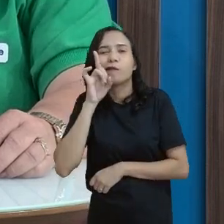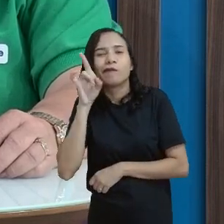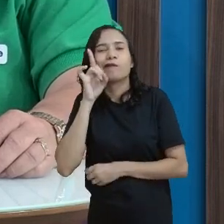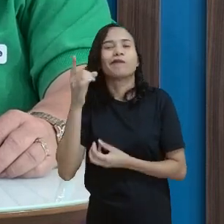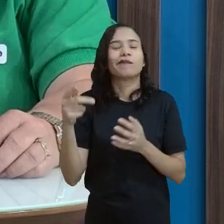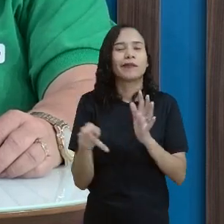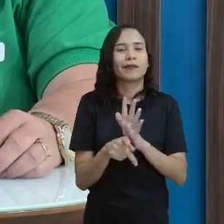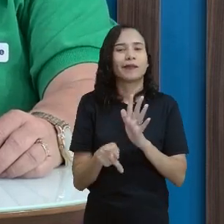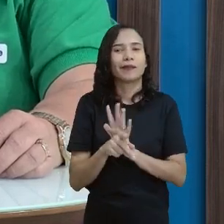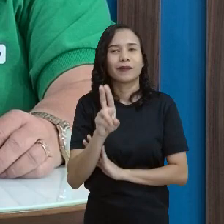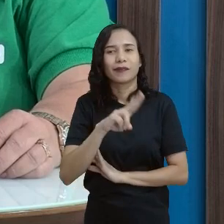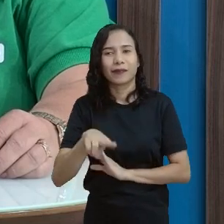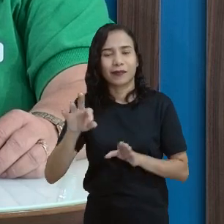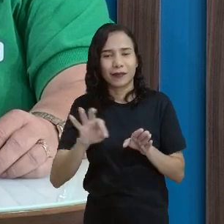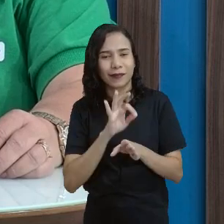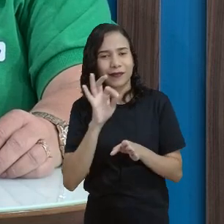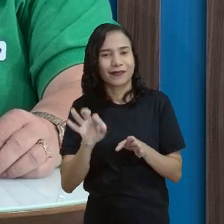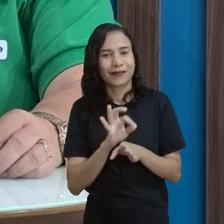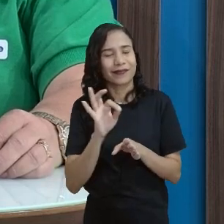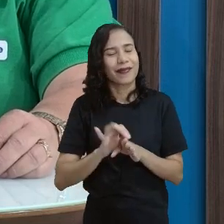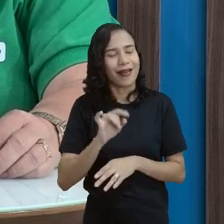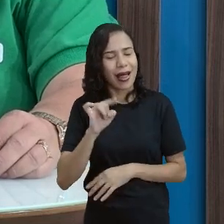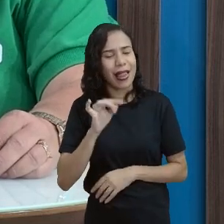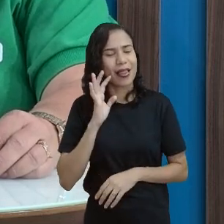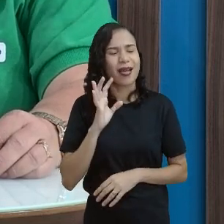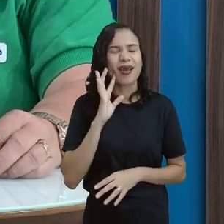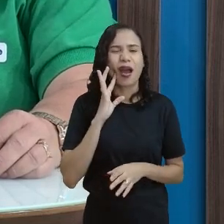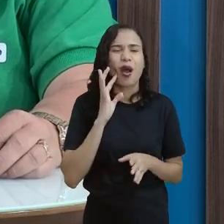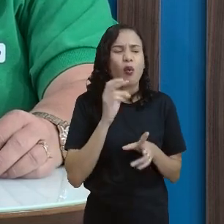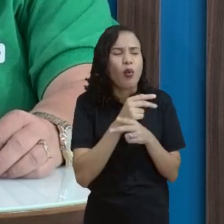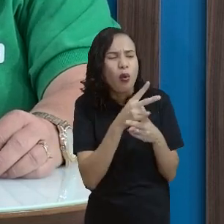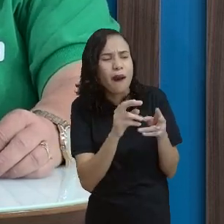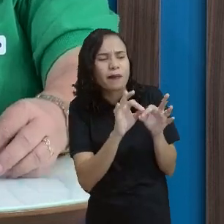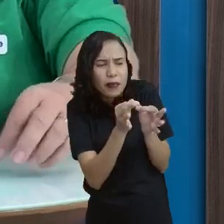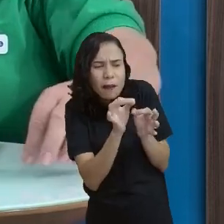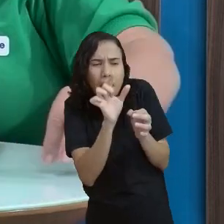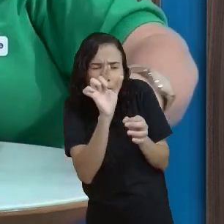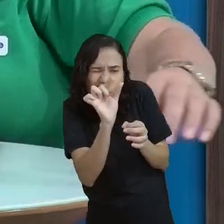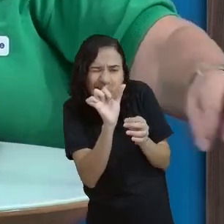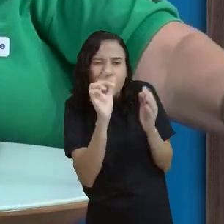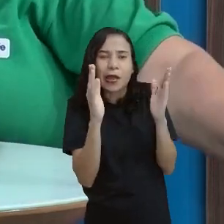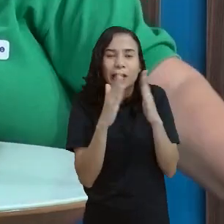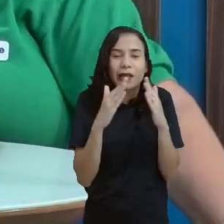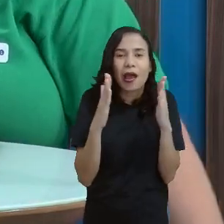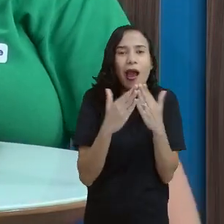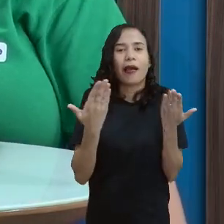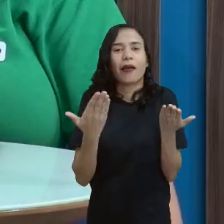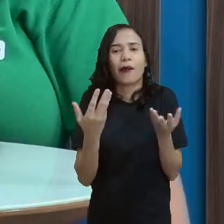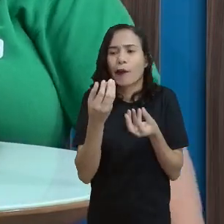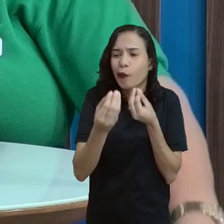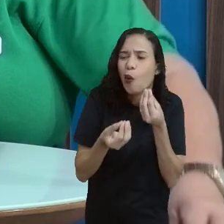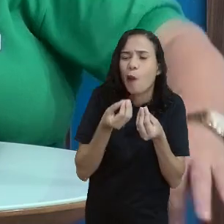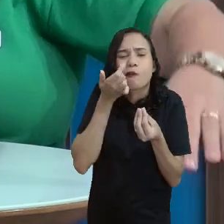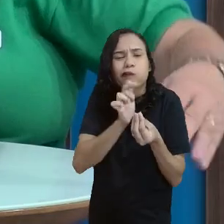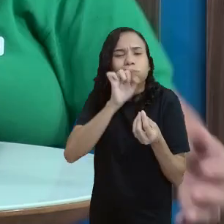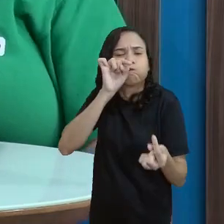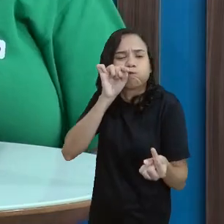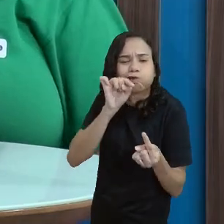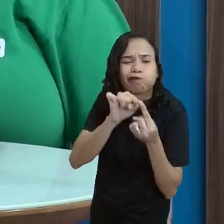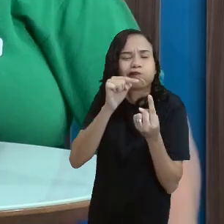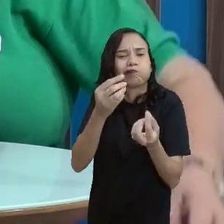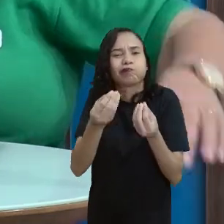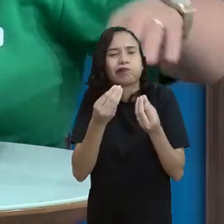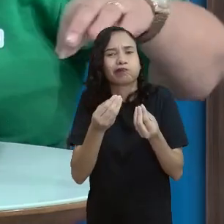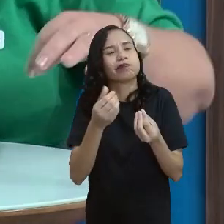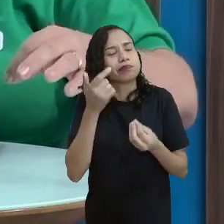esse exemplo com agulha. Né? Né? É um alfinete, é alguma coisa assim, é a agulha que quebrou, a pontinha não sabe como conseguir, não deu para